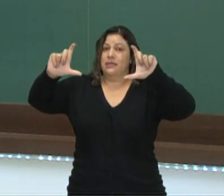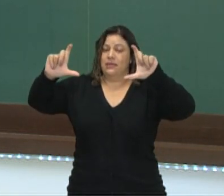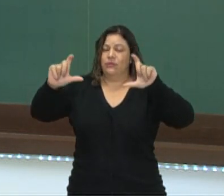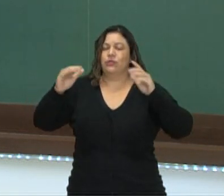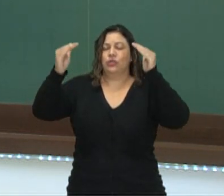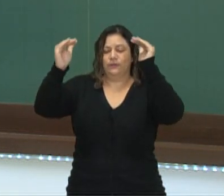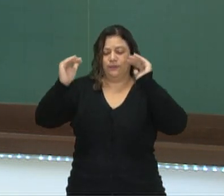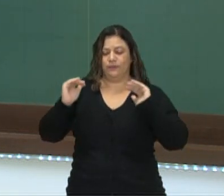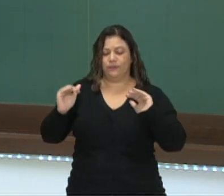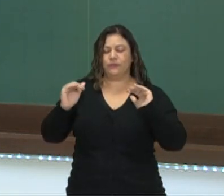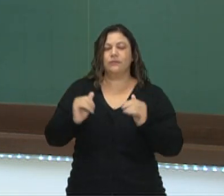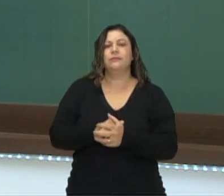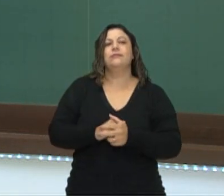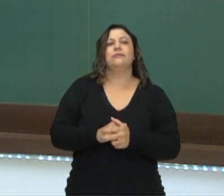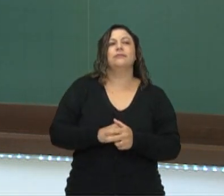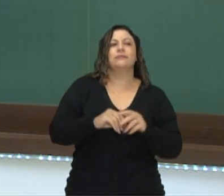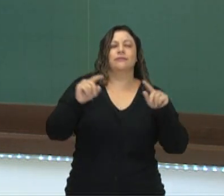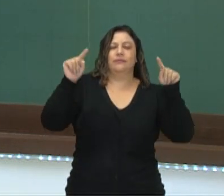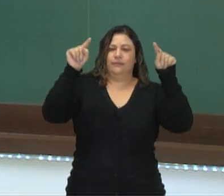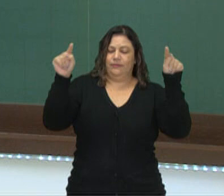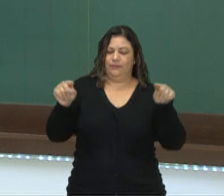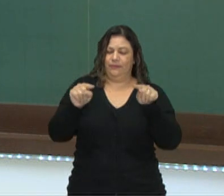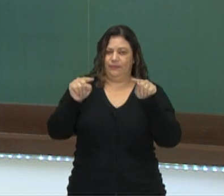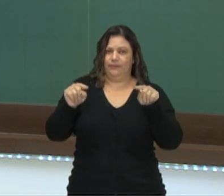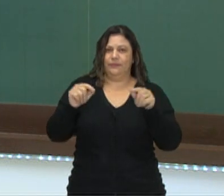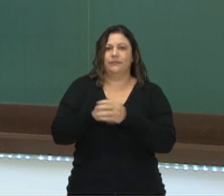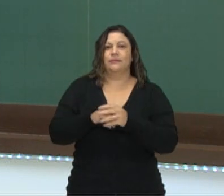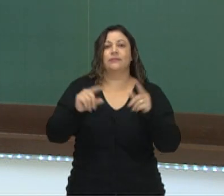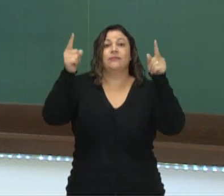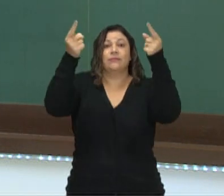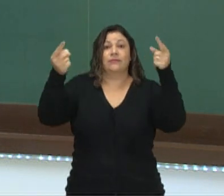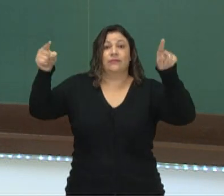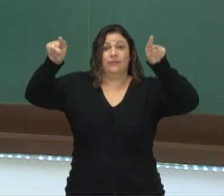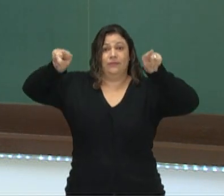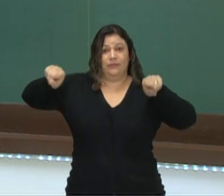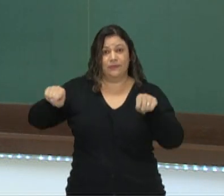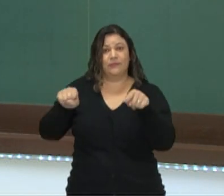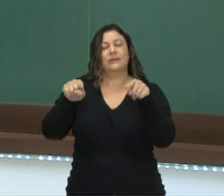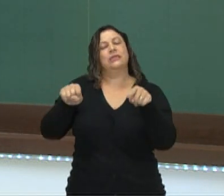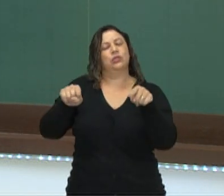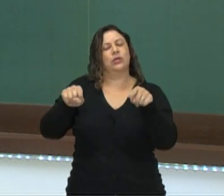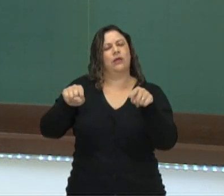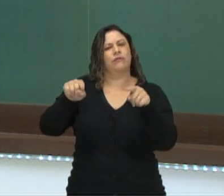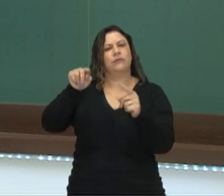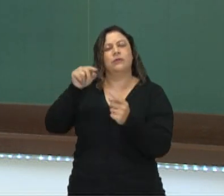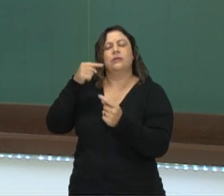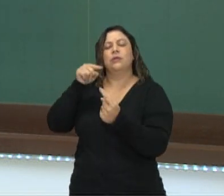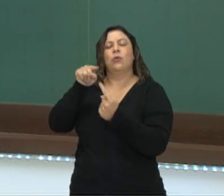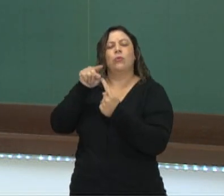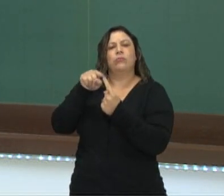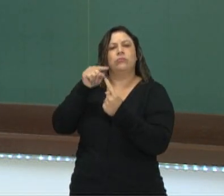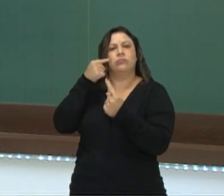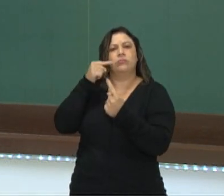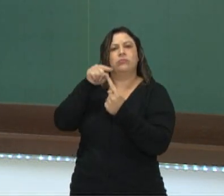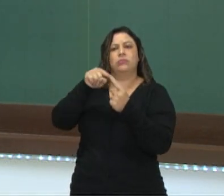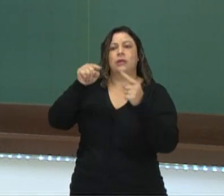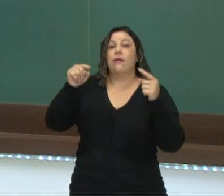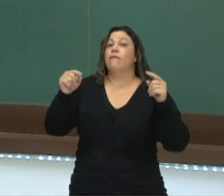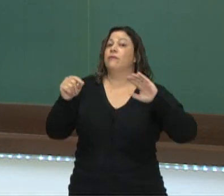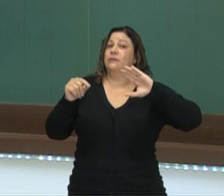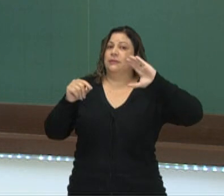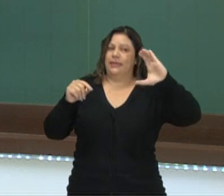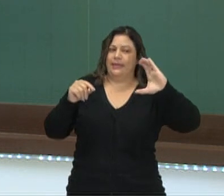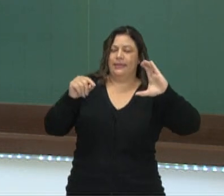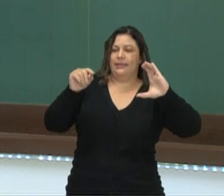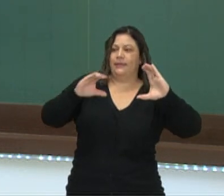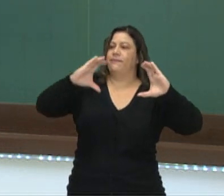fecho colchetes, mais 8, fecho as chaves. Muito importante que na hora que você estiver representando, se você abriu, você tem que fechar.